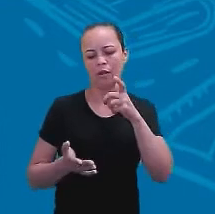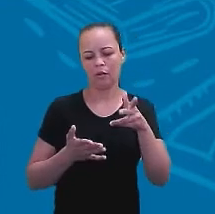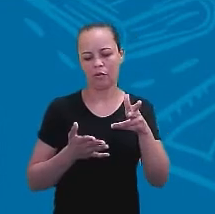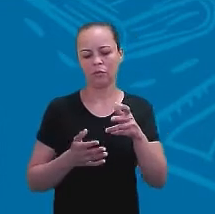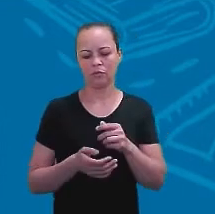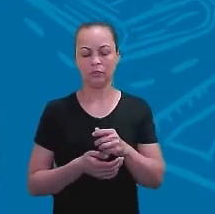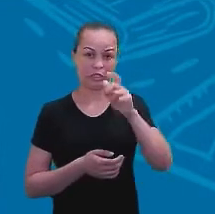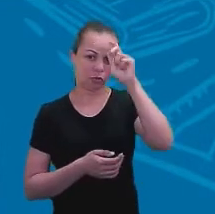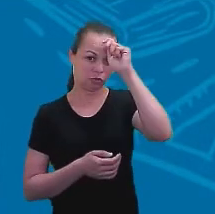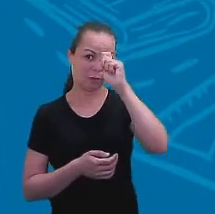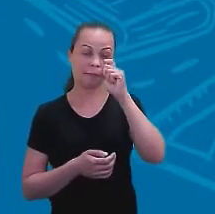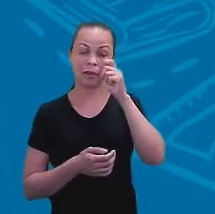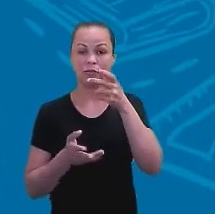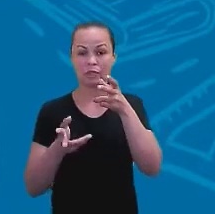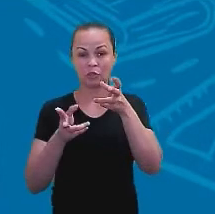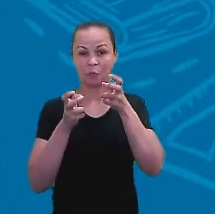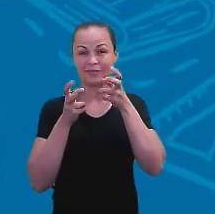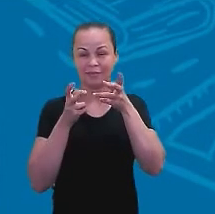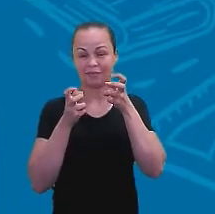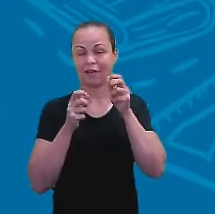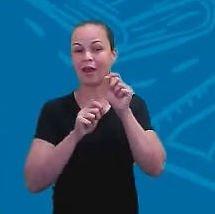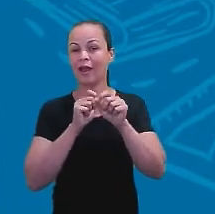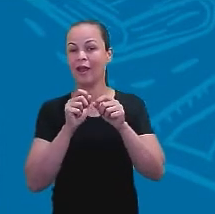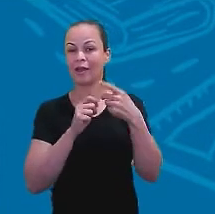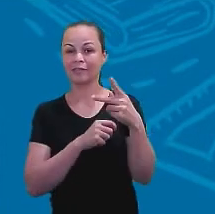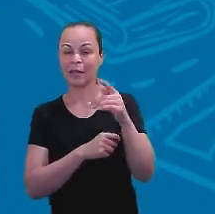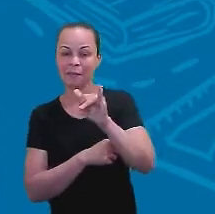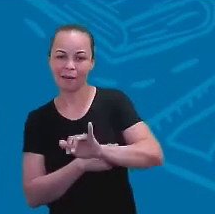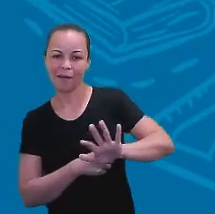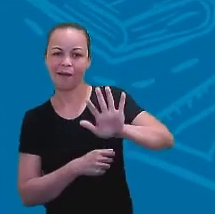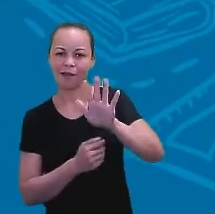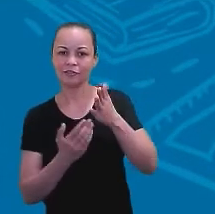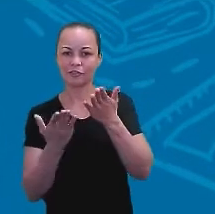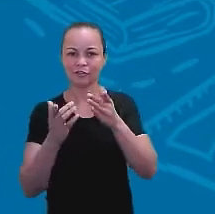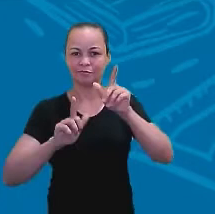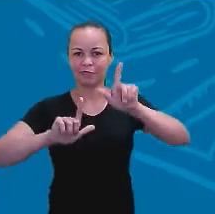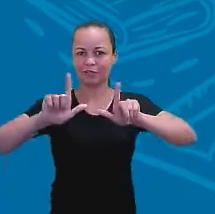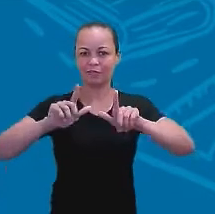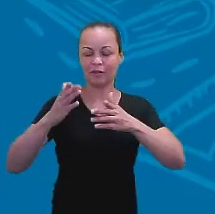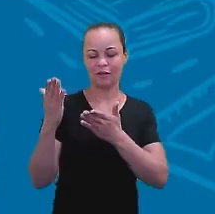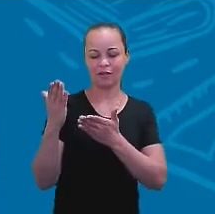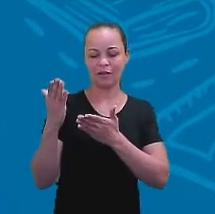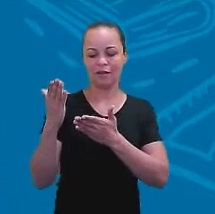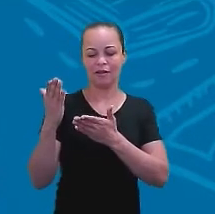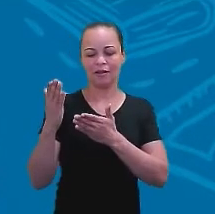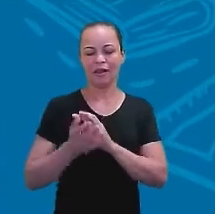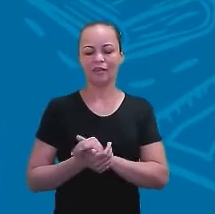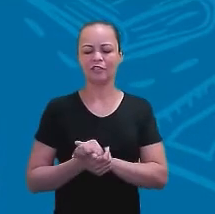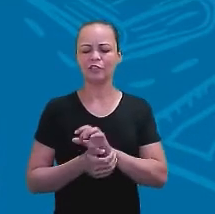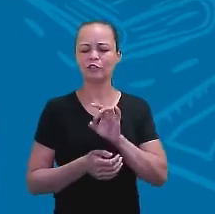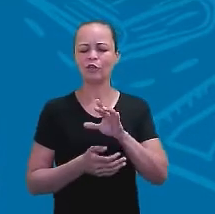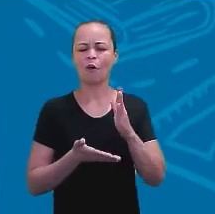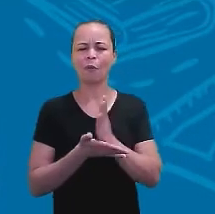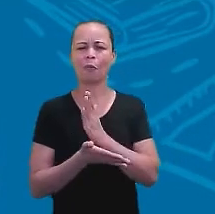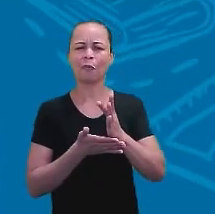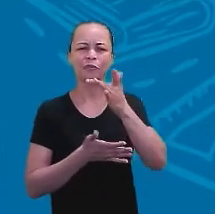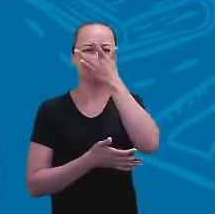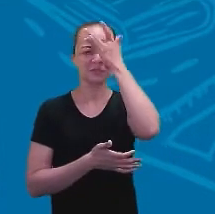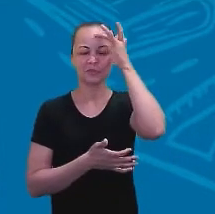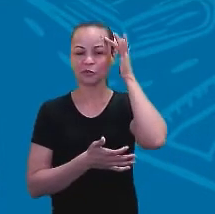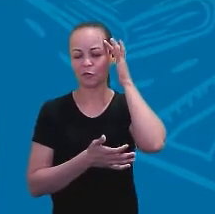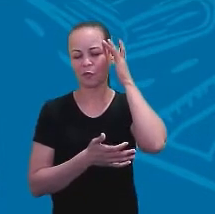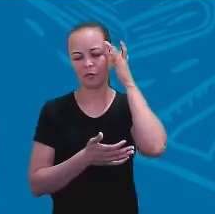usando chapéu. E aí, se a gente observar aí nessa imagem que está projetada na sua TV, a gente vai ver que apenas algumas pessoas